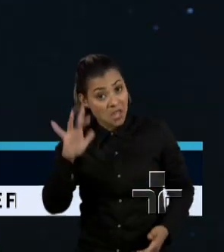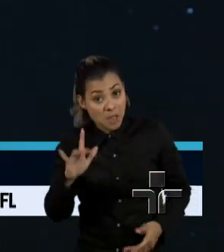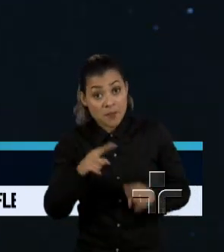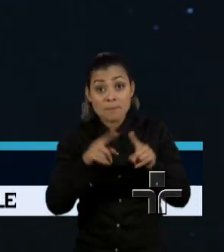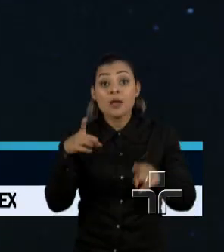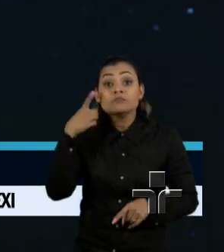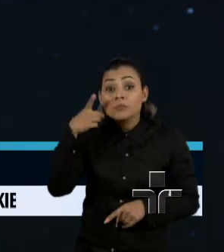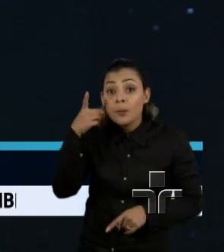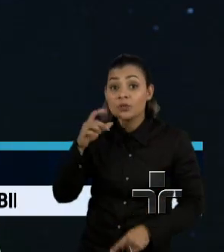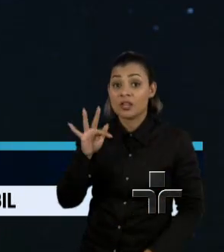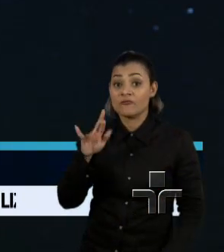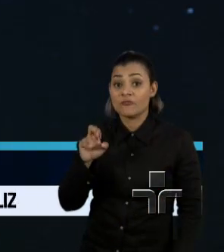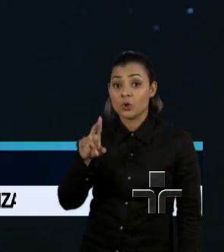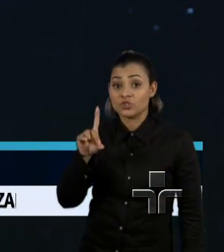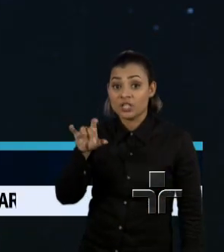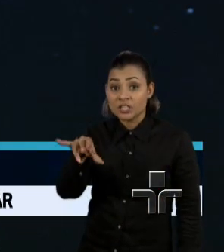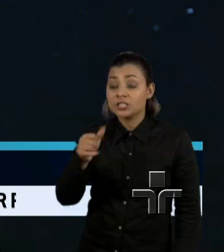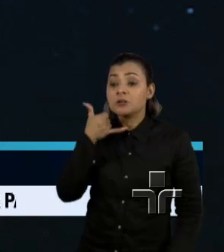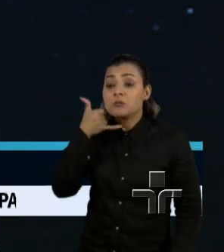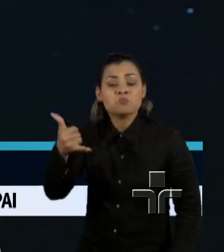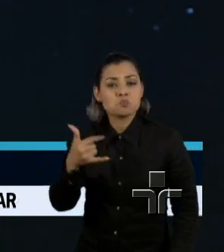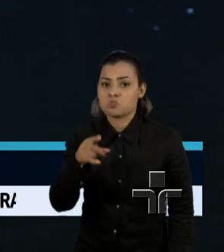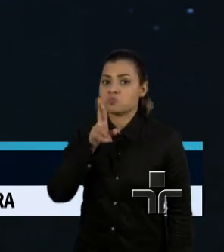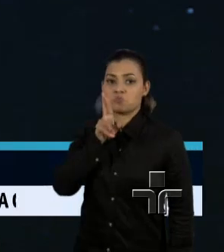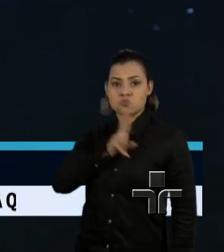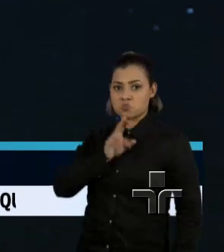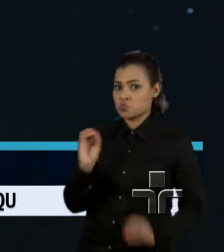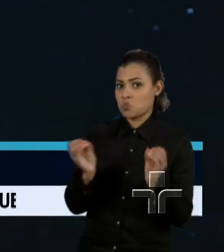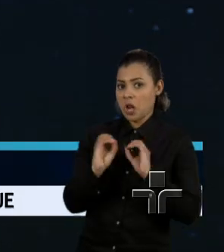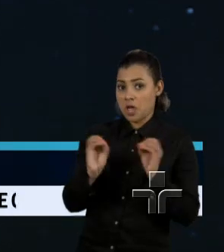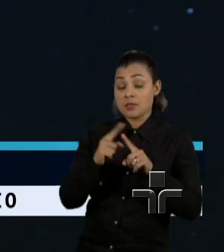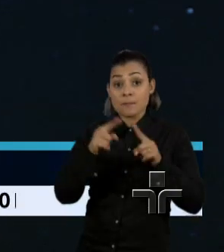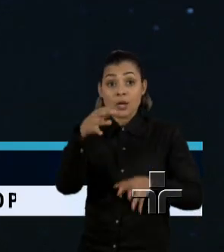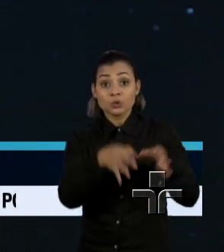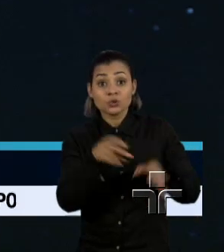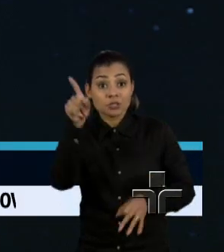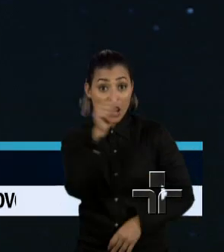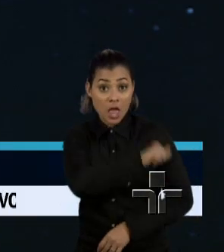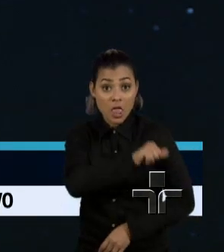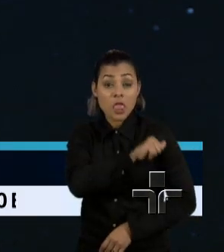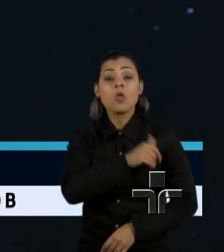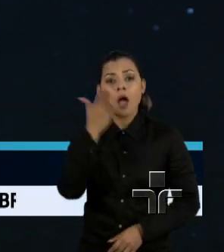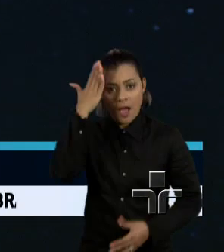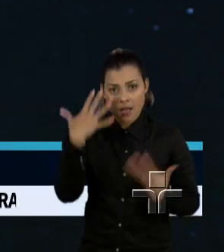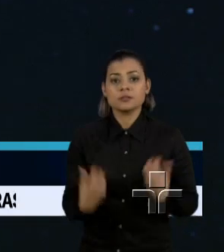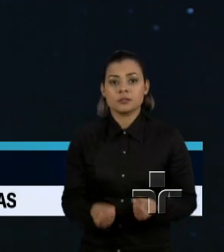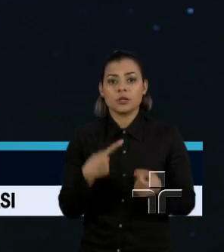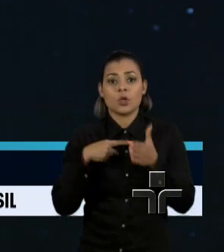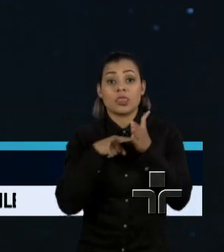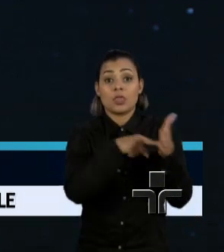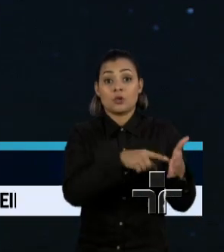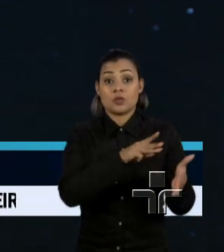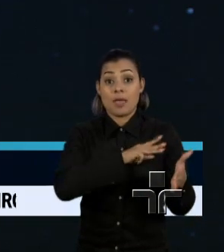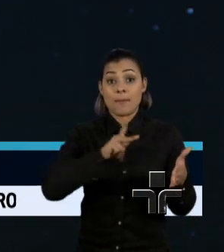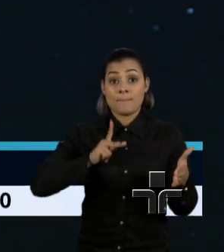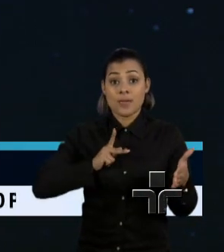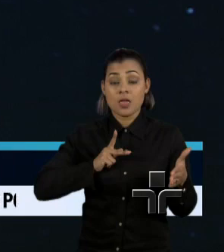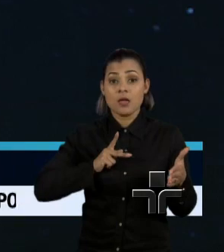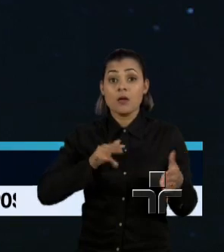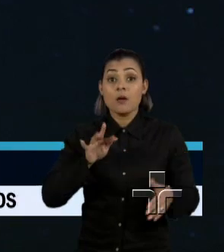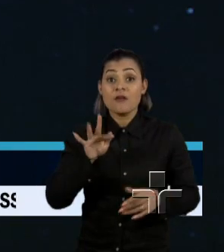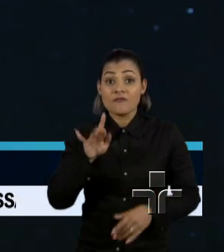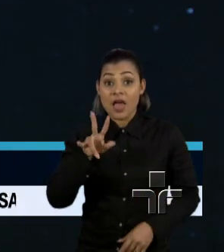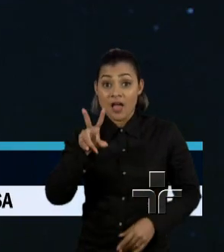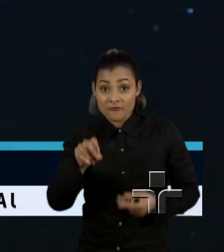deputada Flor de Lis, mas não tivemos resposta. E agora, há pouco, a Justiça do Rio aceitou a denúncia oferecida pelo Ministério Público. Flávio